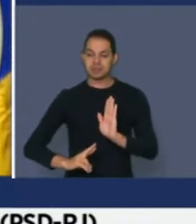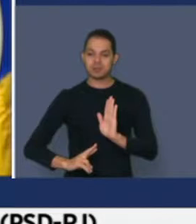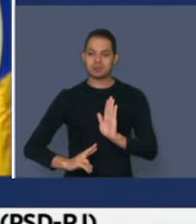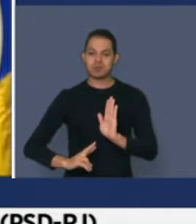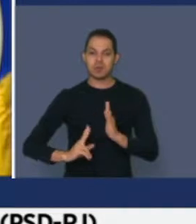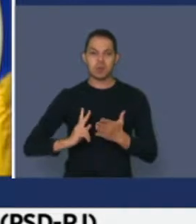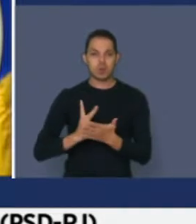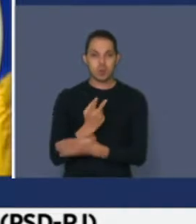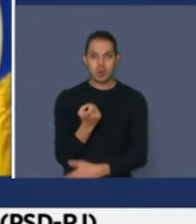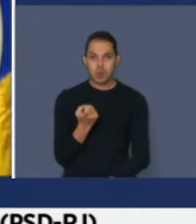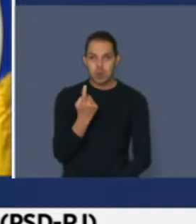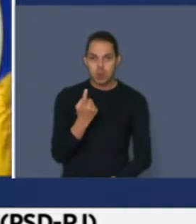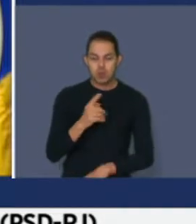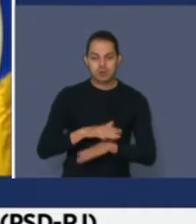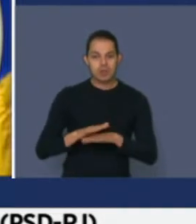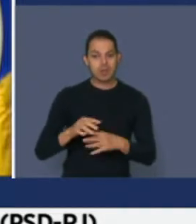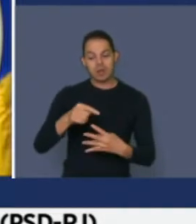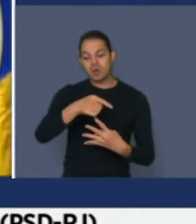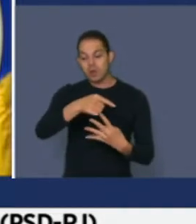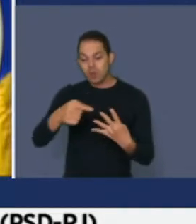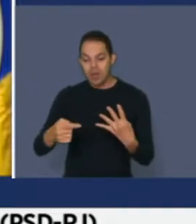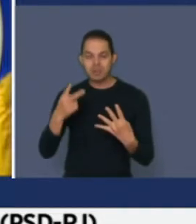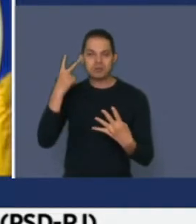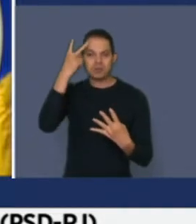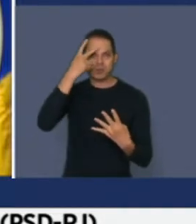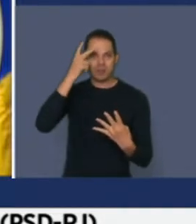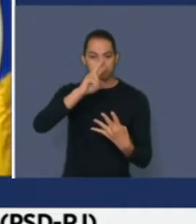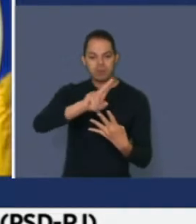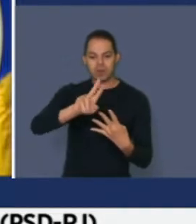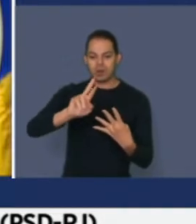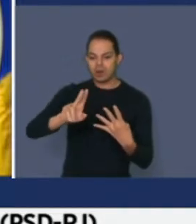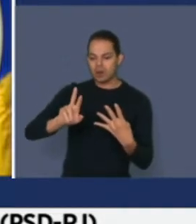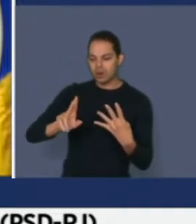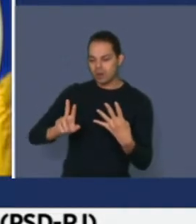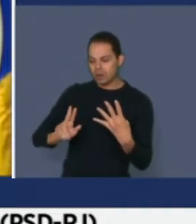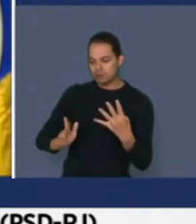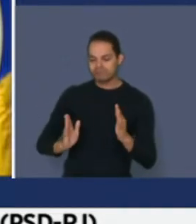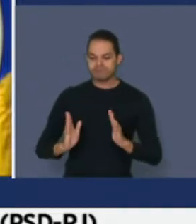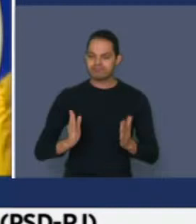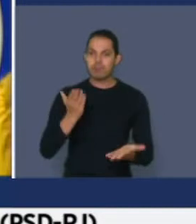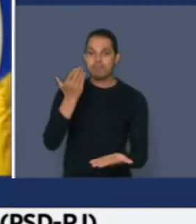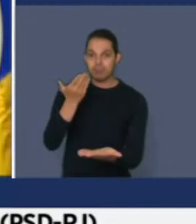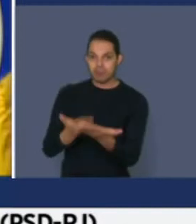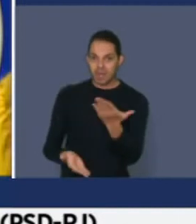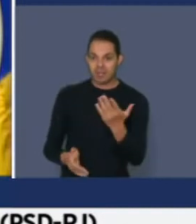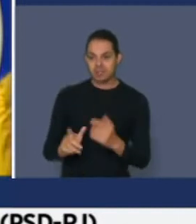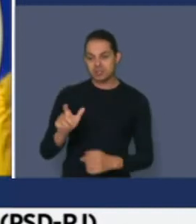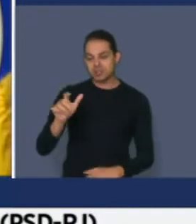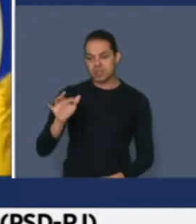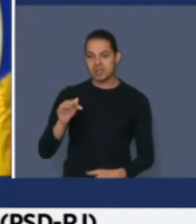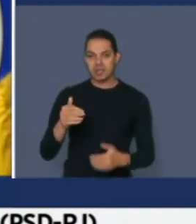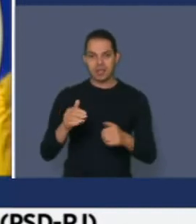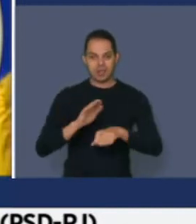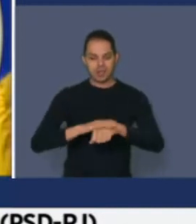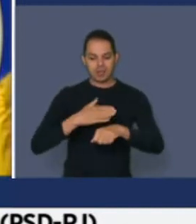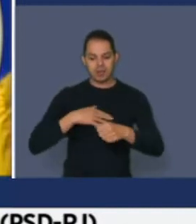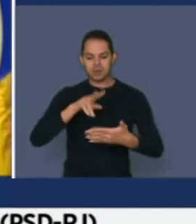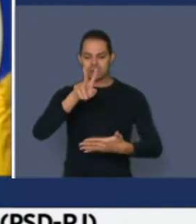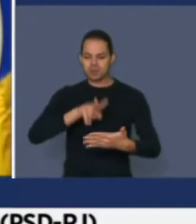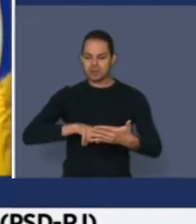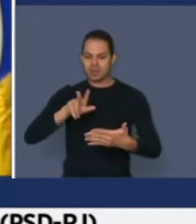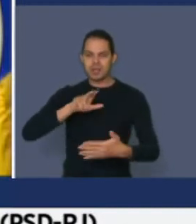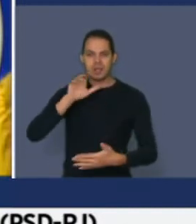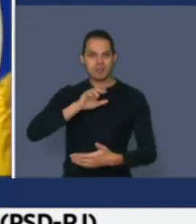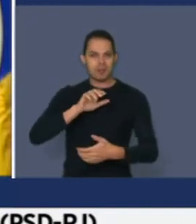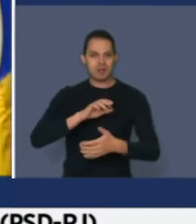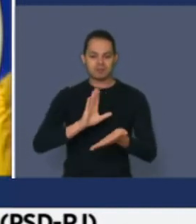em um, mas em quatro hipóteses distintas de perda de mandato, ao qual farei a breve leitura apenas para registro